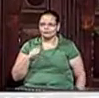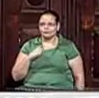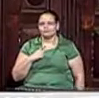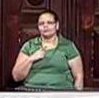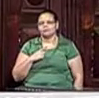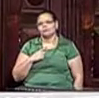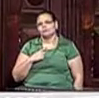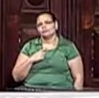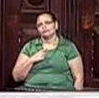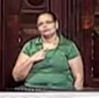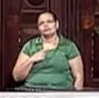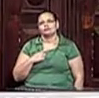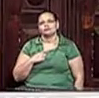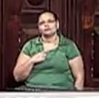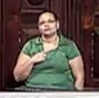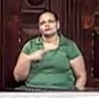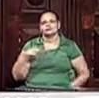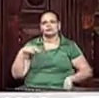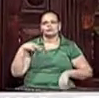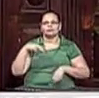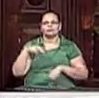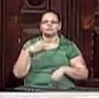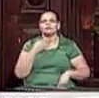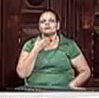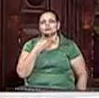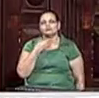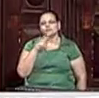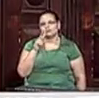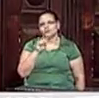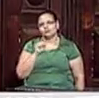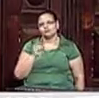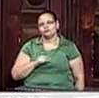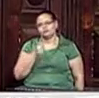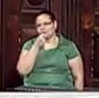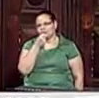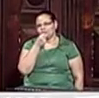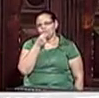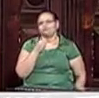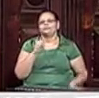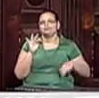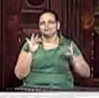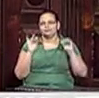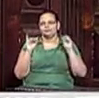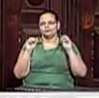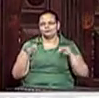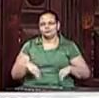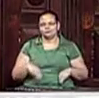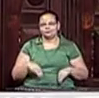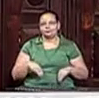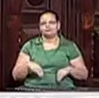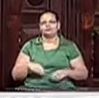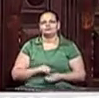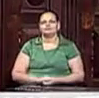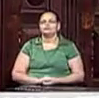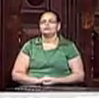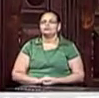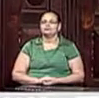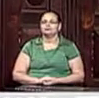para usar da sua voz no expediente